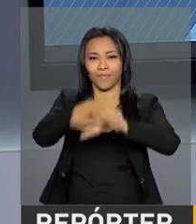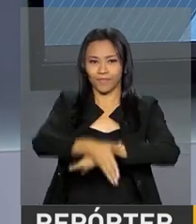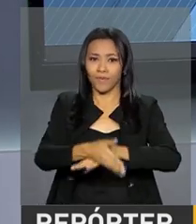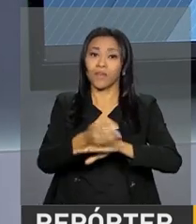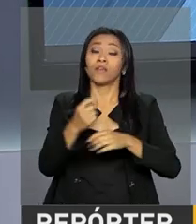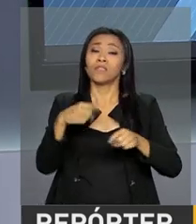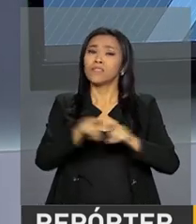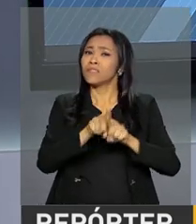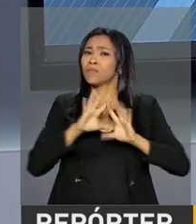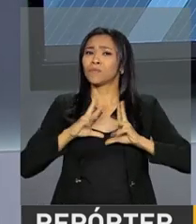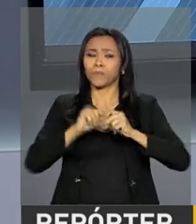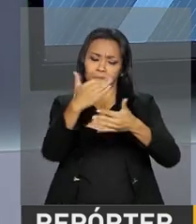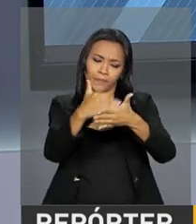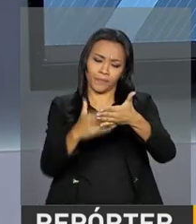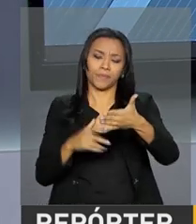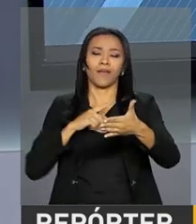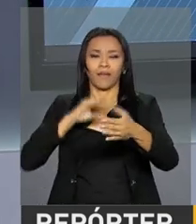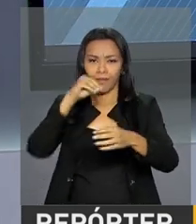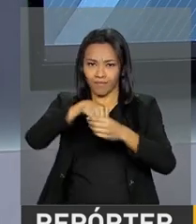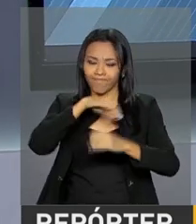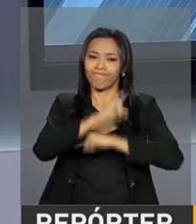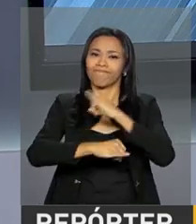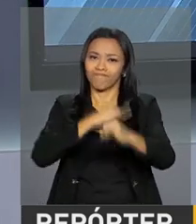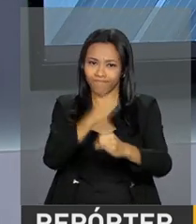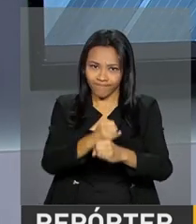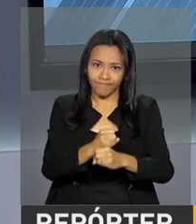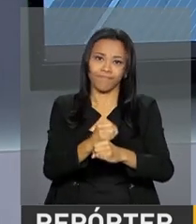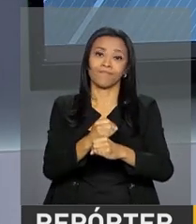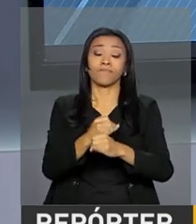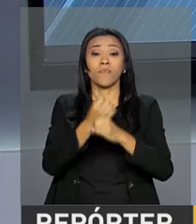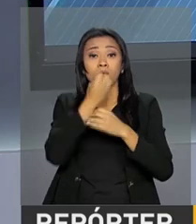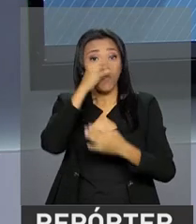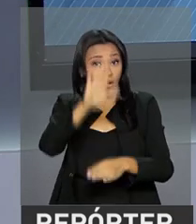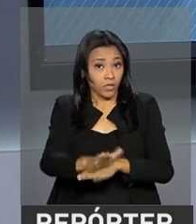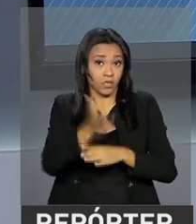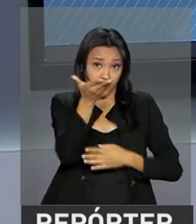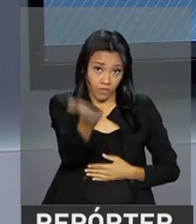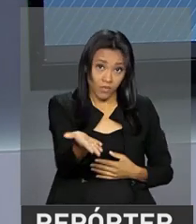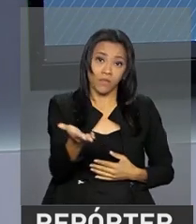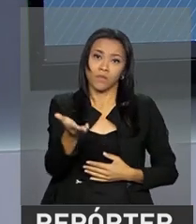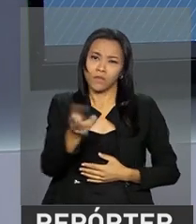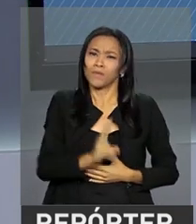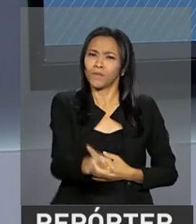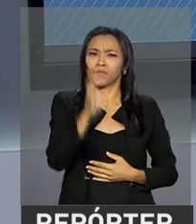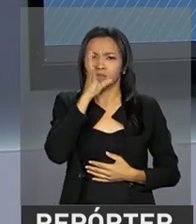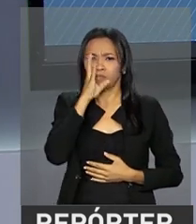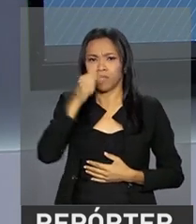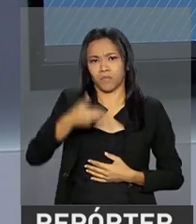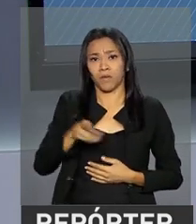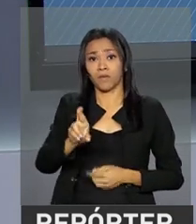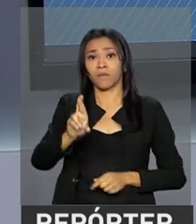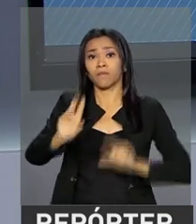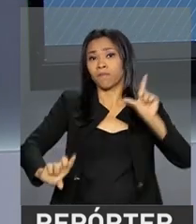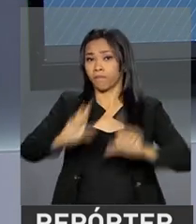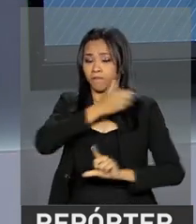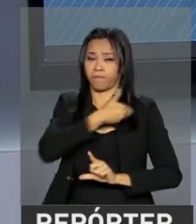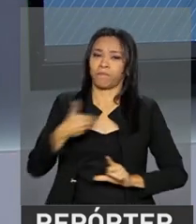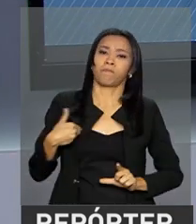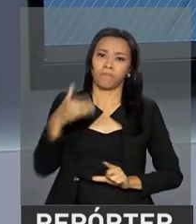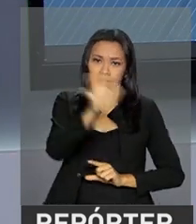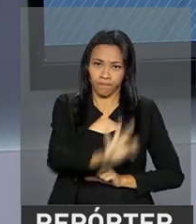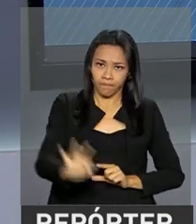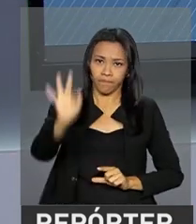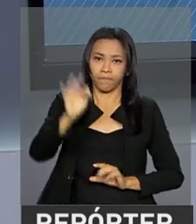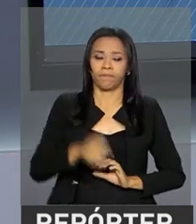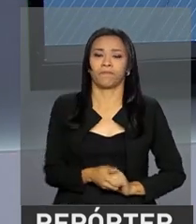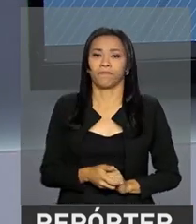e toda a nossa programação também está na internet uma boa tarde pra você que continue com a gente na nbr a tv do governo